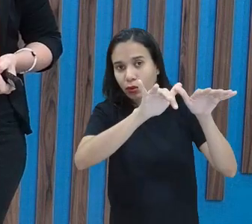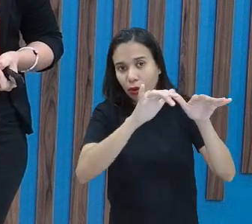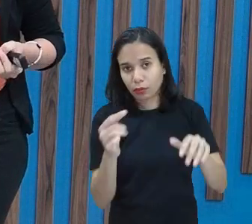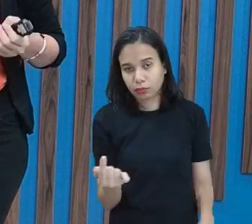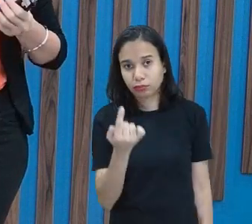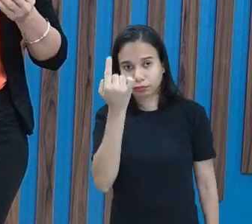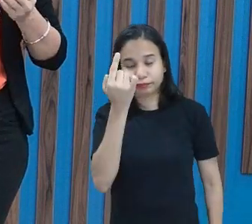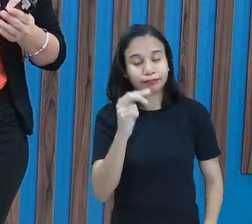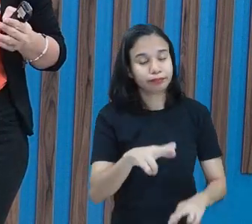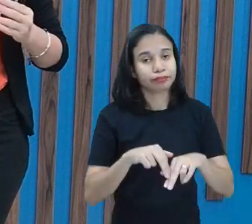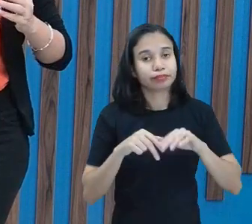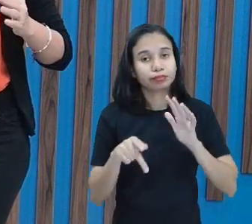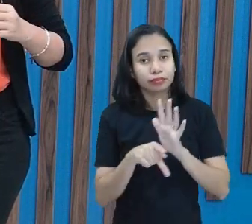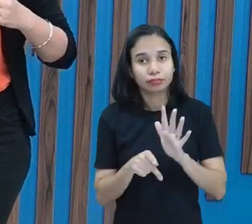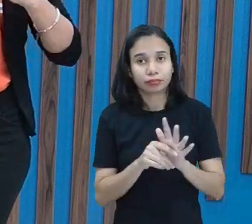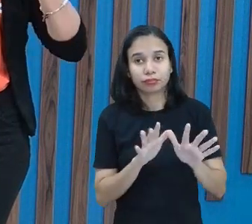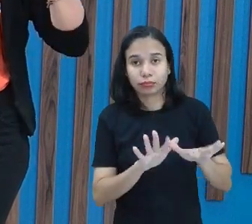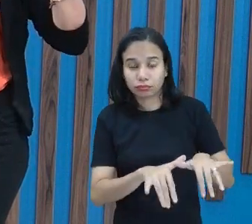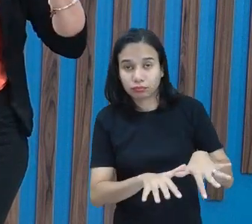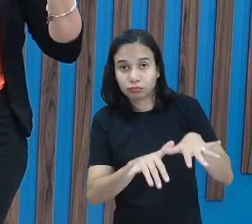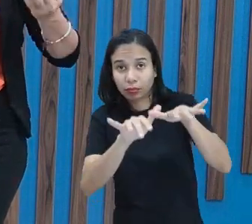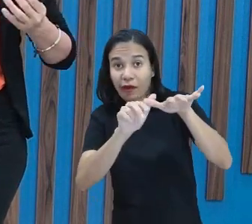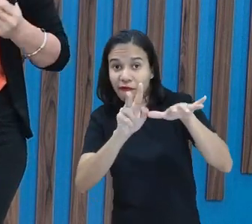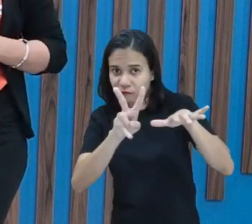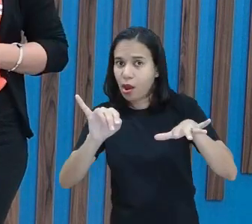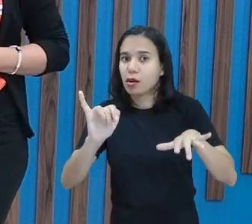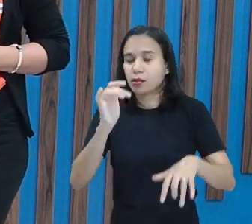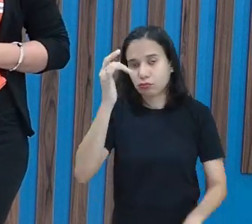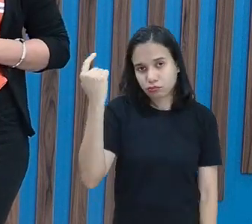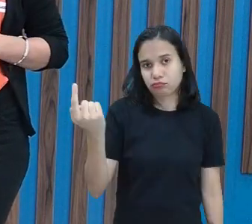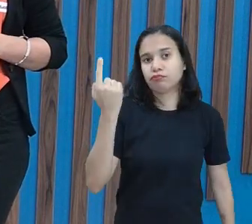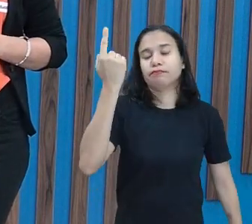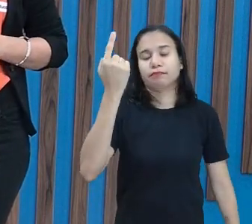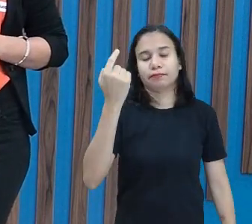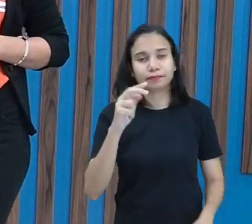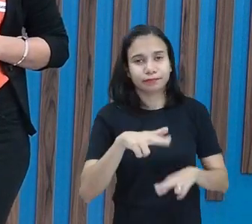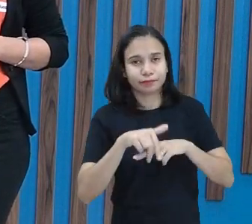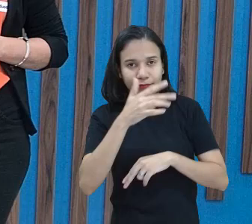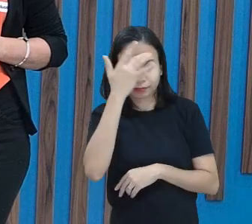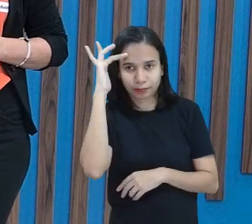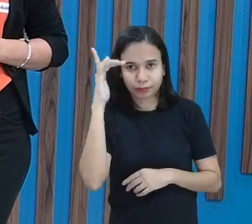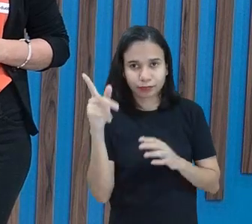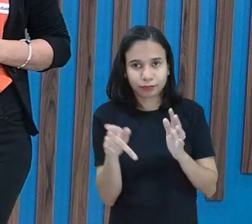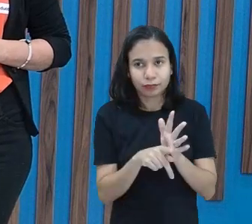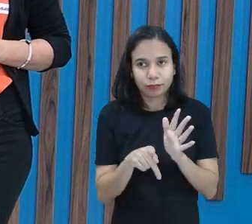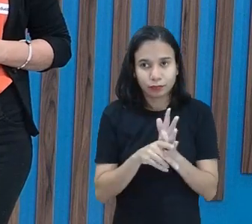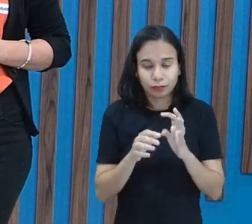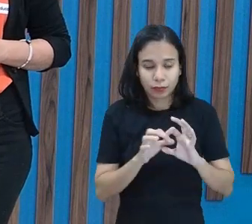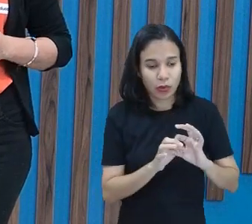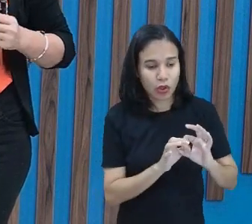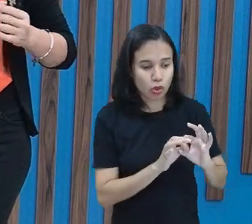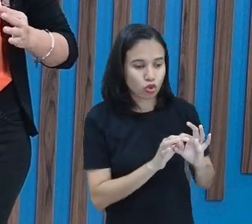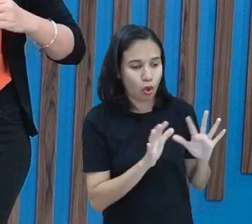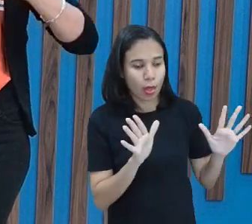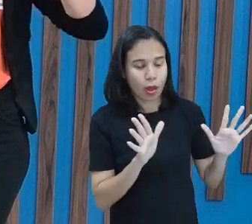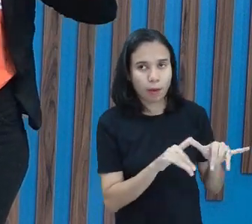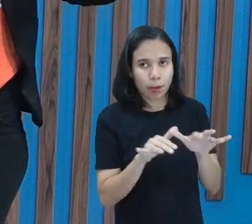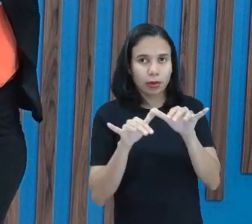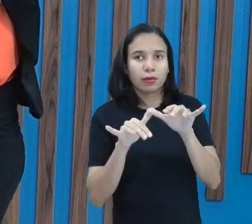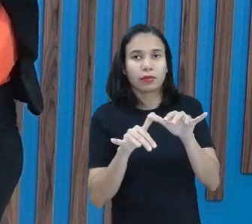alto. O pardal voará alto. Se você soltar esse pardalzinho da gaiola,